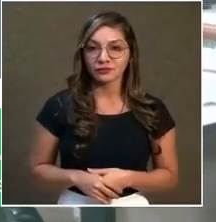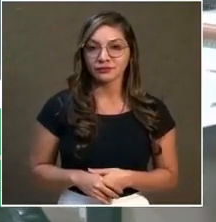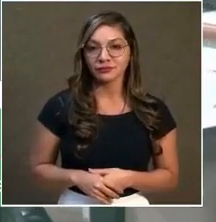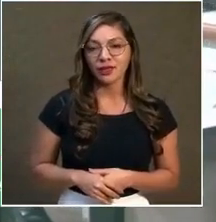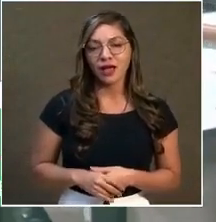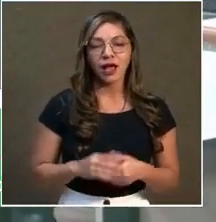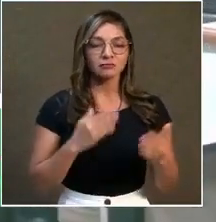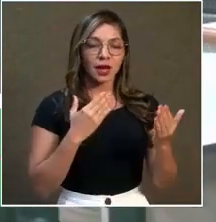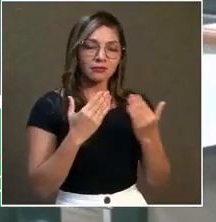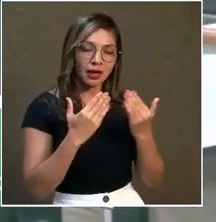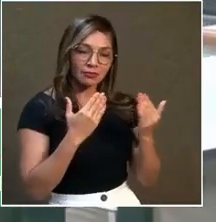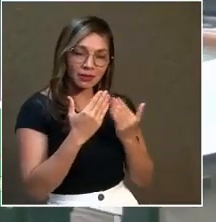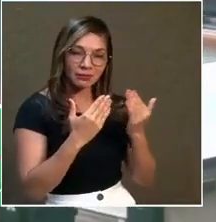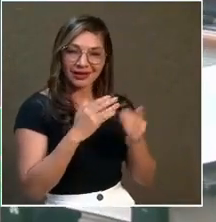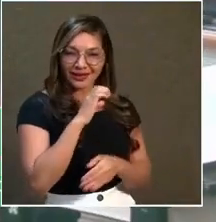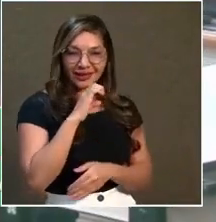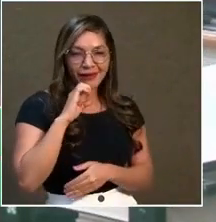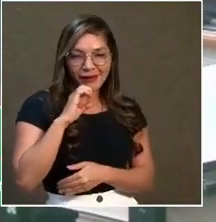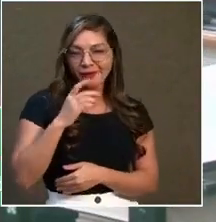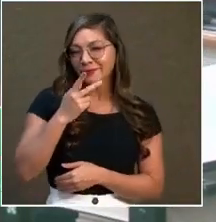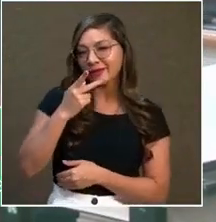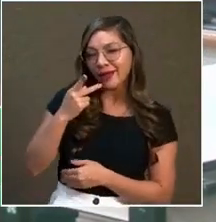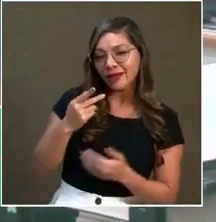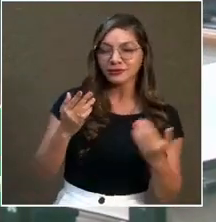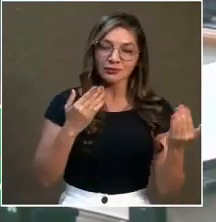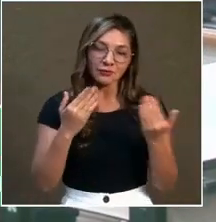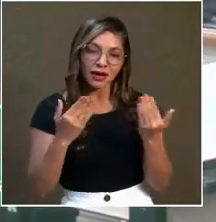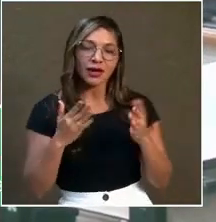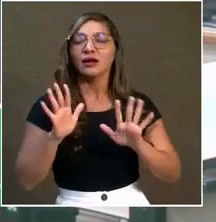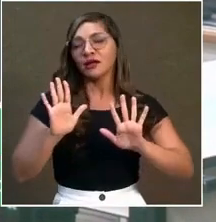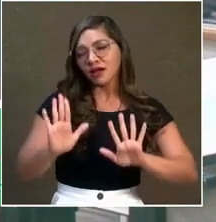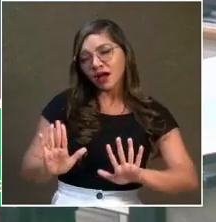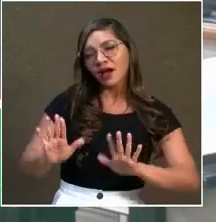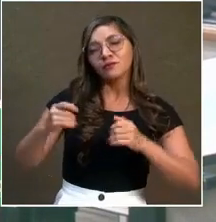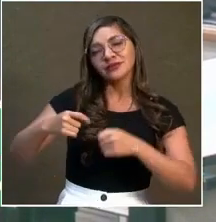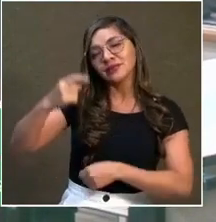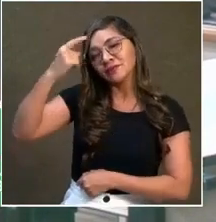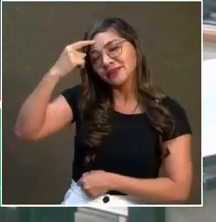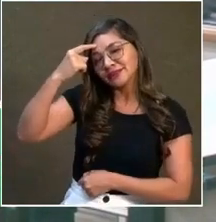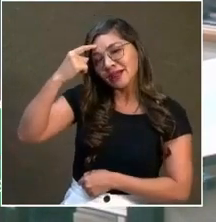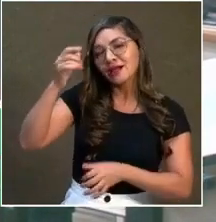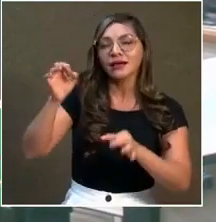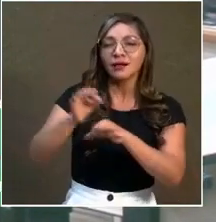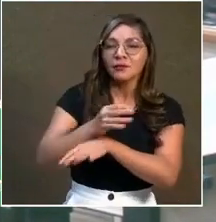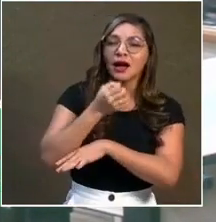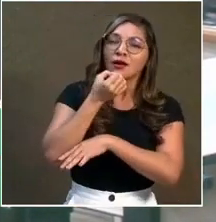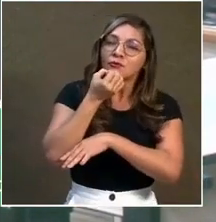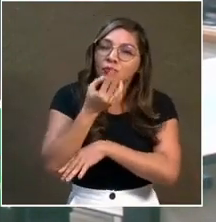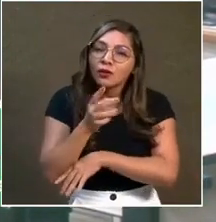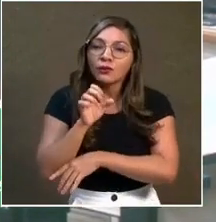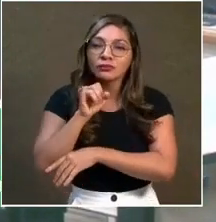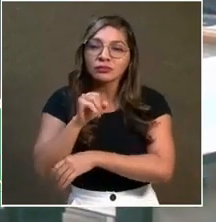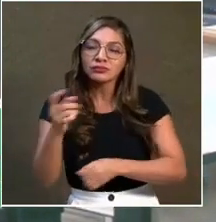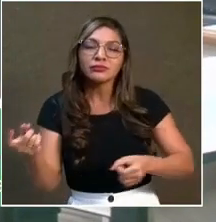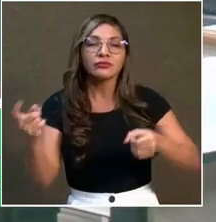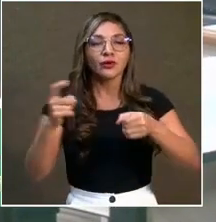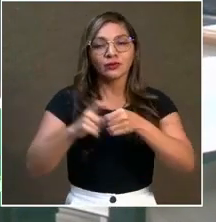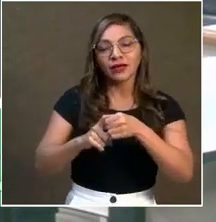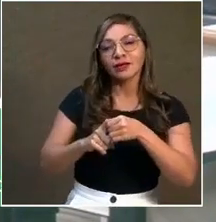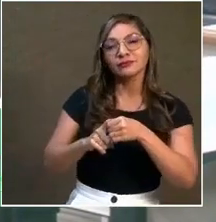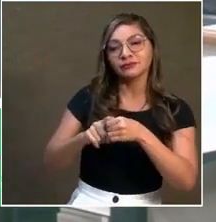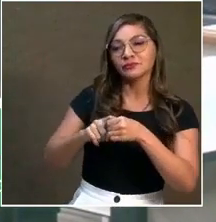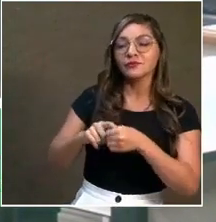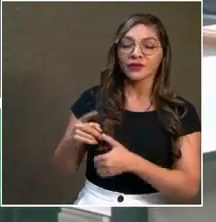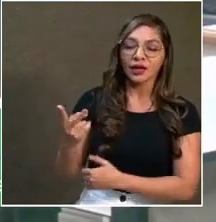em uma conversa com ela e com ele, falou que era para pensar, se fosse para acabar numa boa, se fosse para voltar, era para ele...